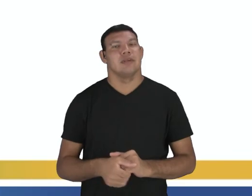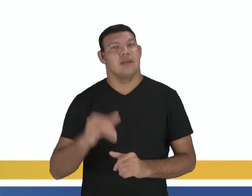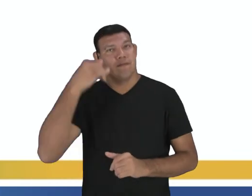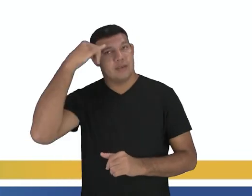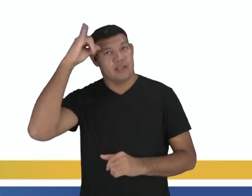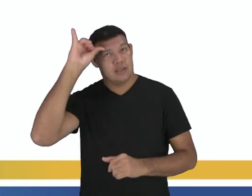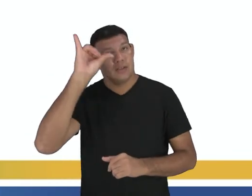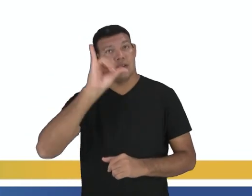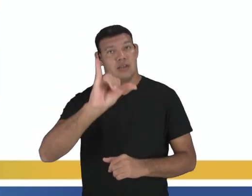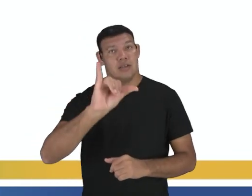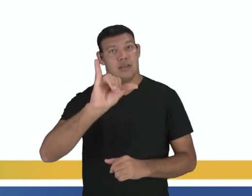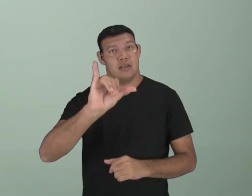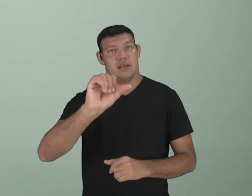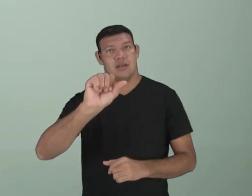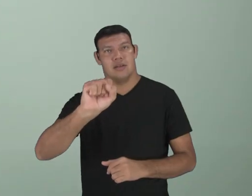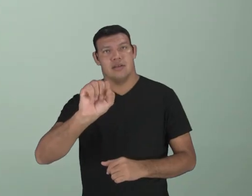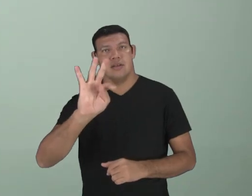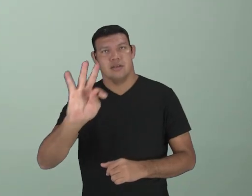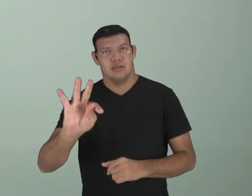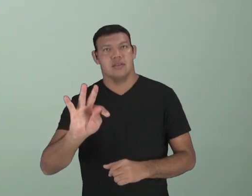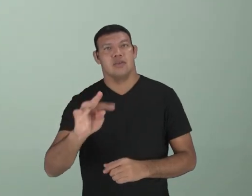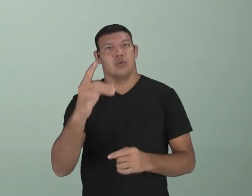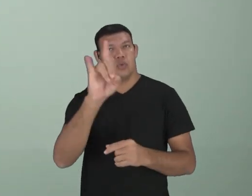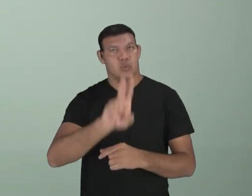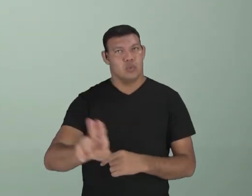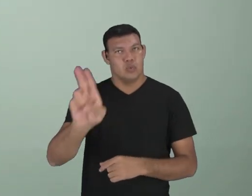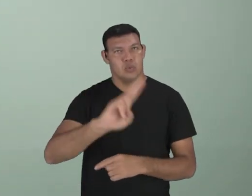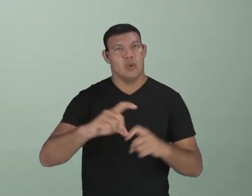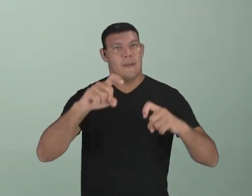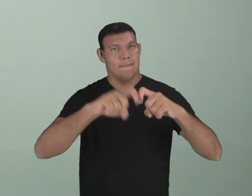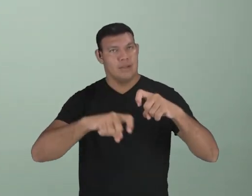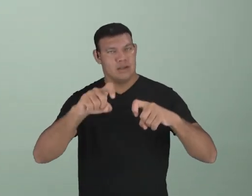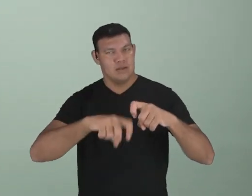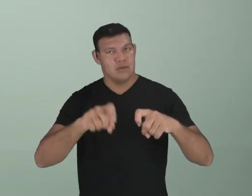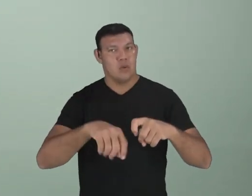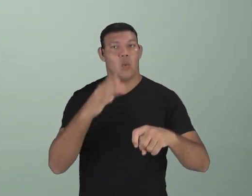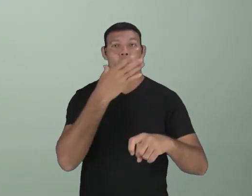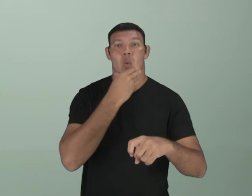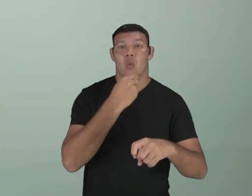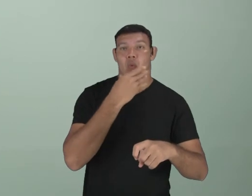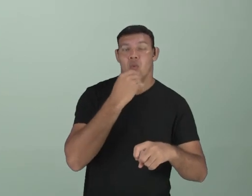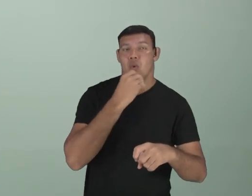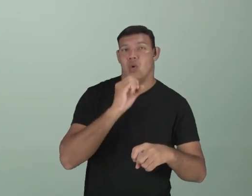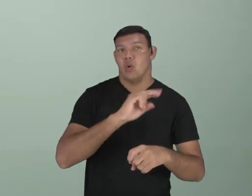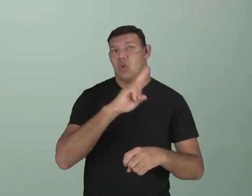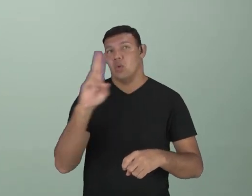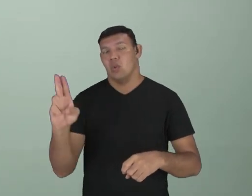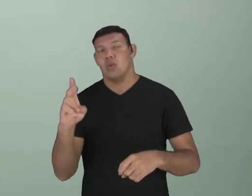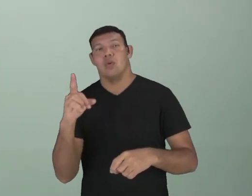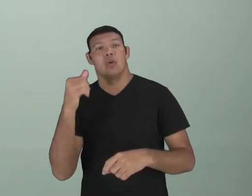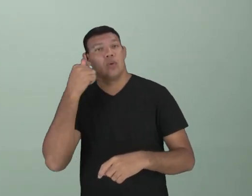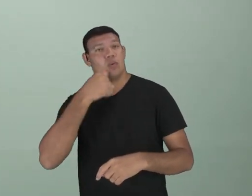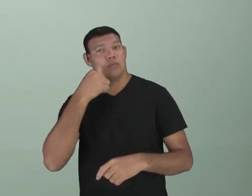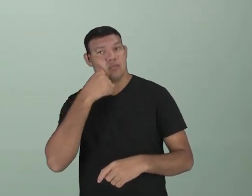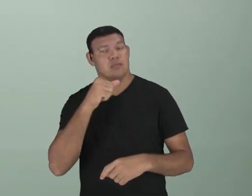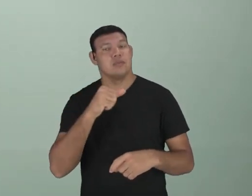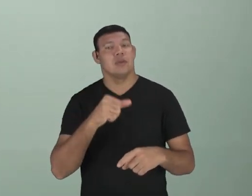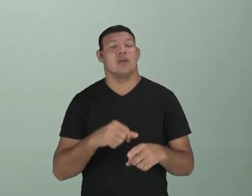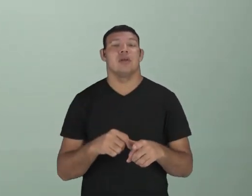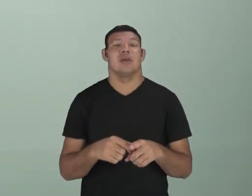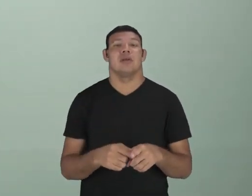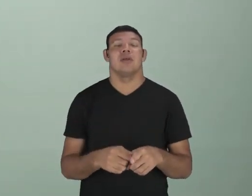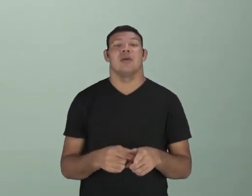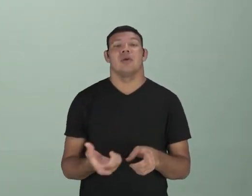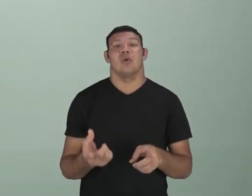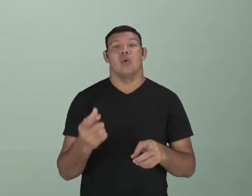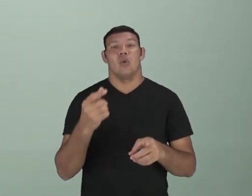você de todas as ISTs, é o uso de preservativo nas relações sexuais, tanto o masculino quanto o feminino,